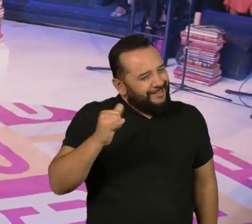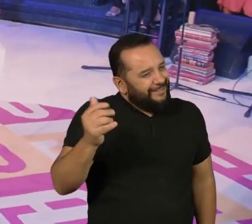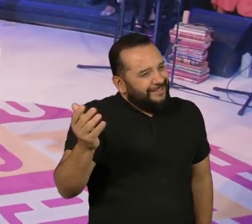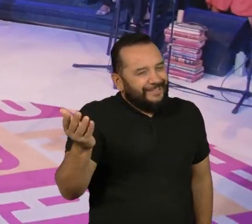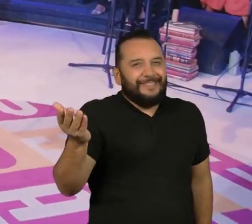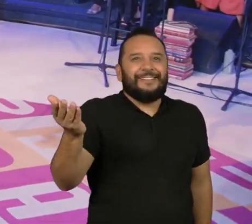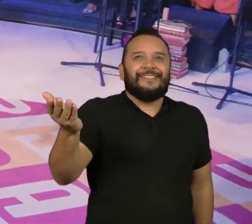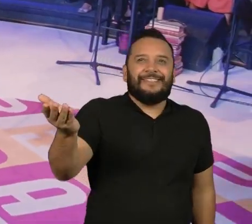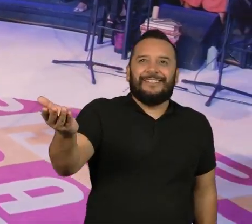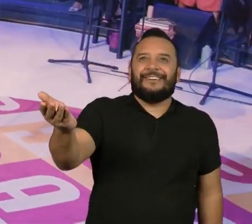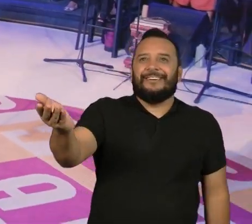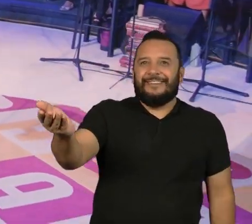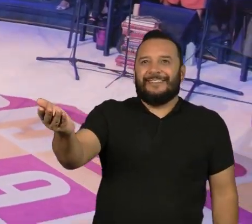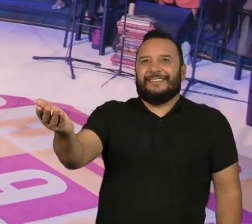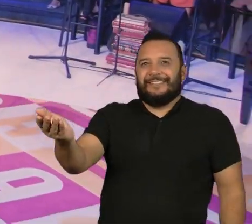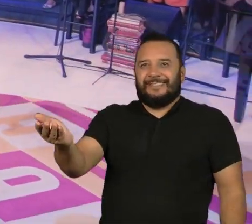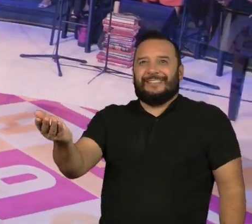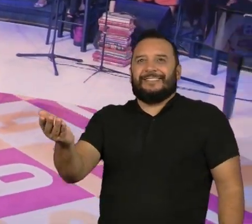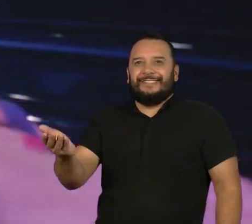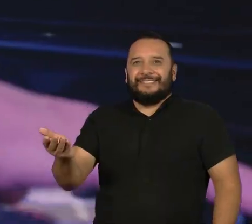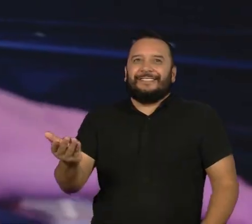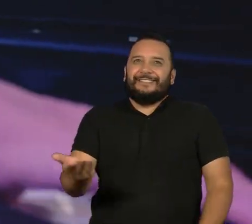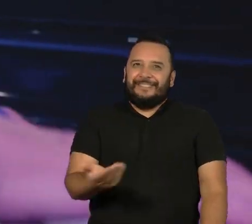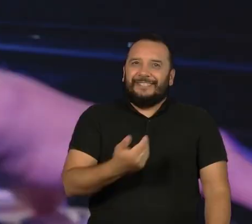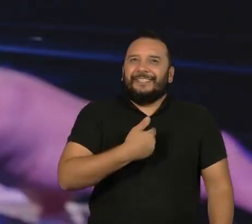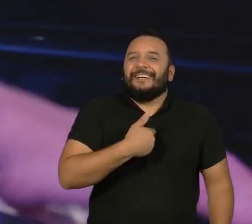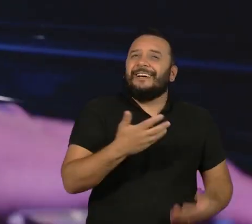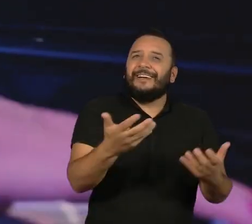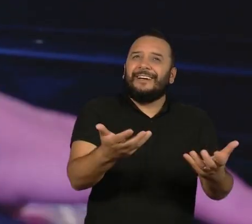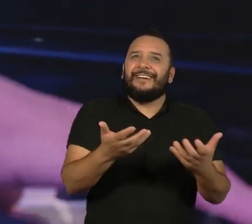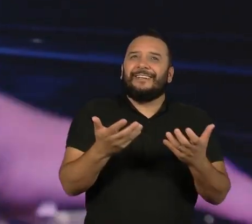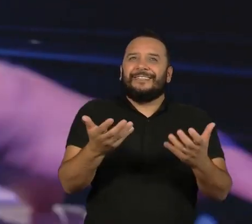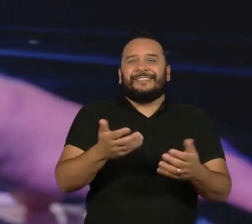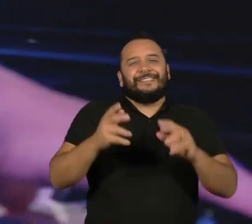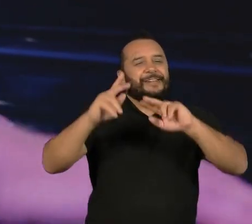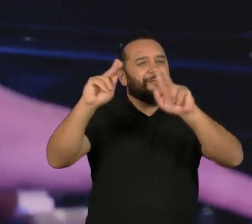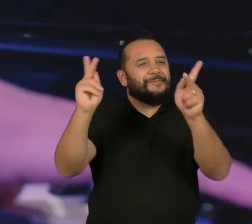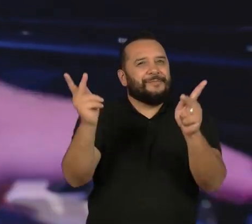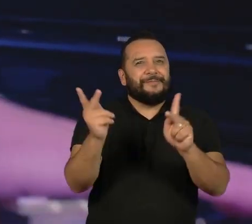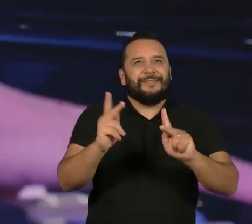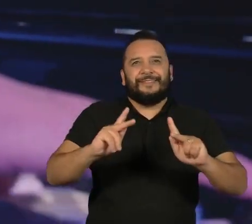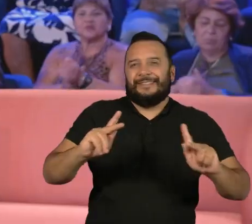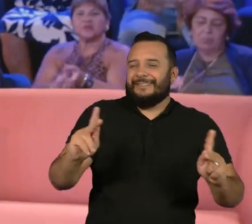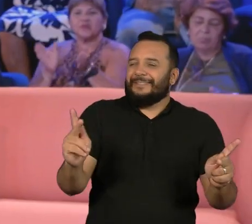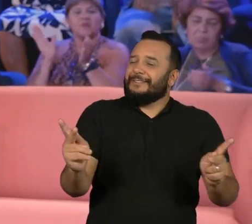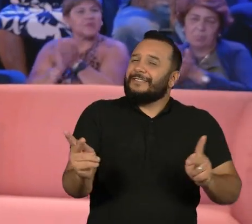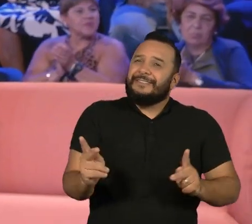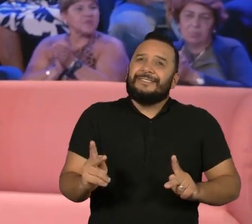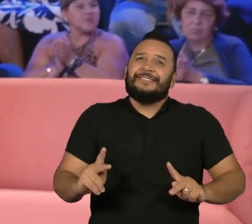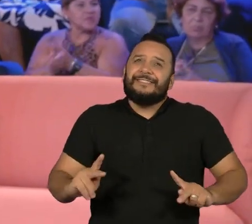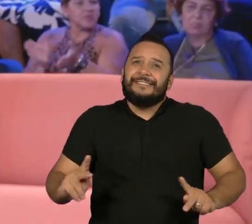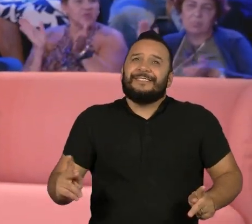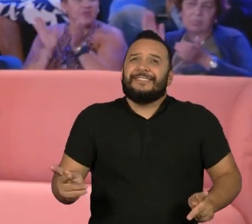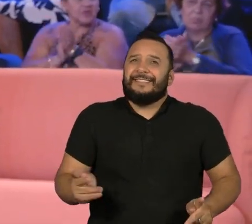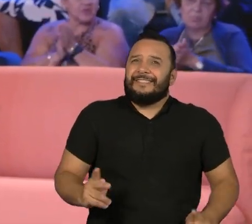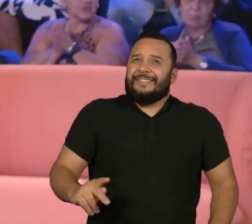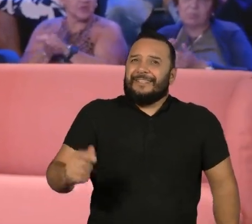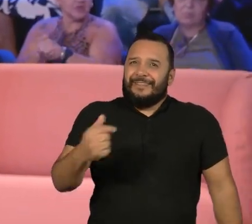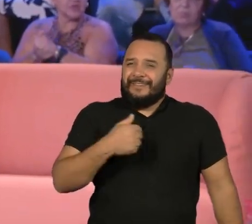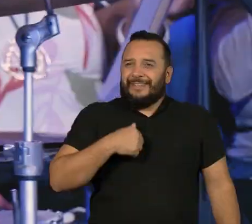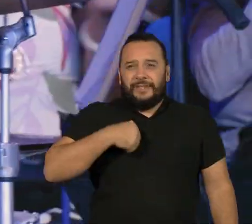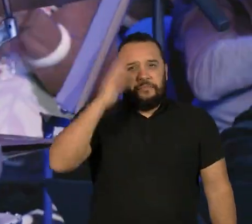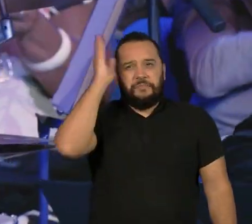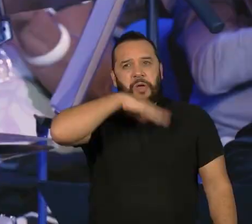papai, quero lhe avisar, rapaz, mesmo sem querer ser